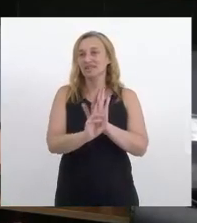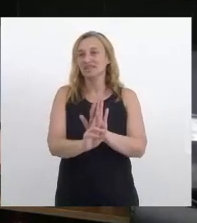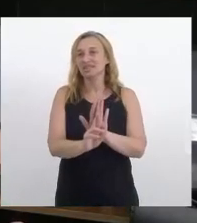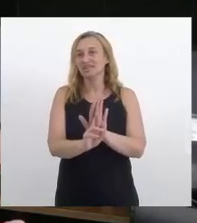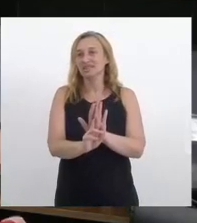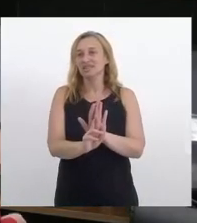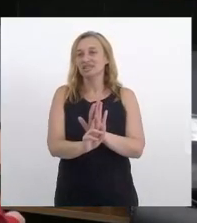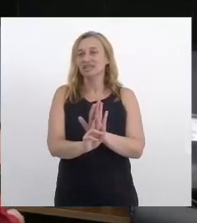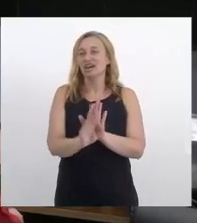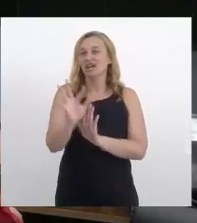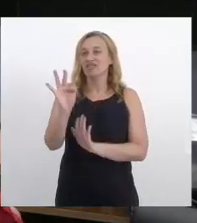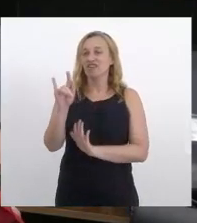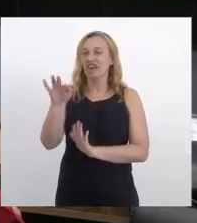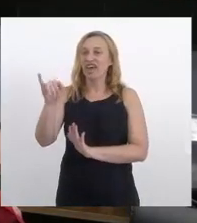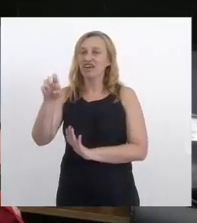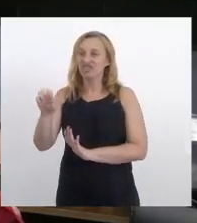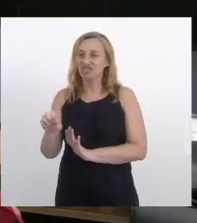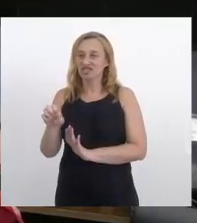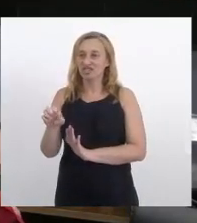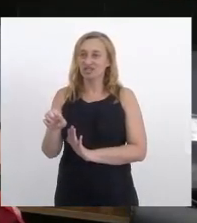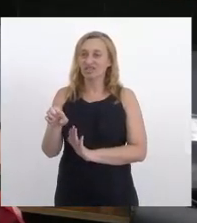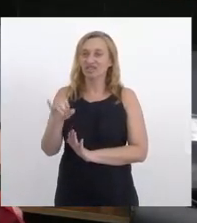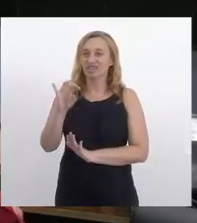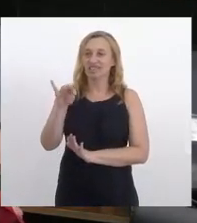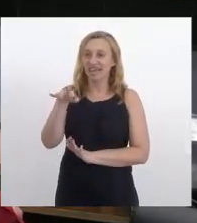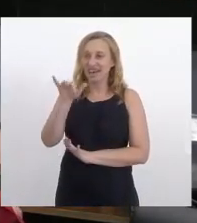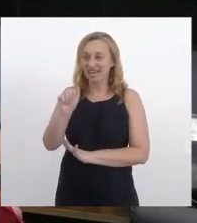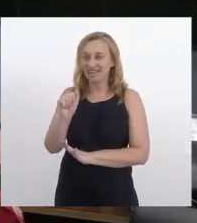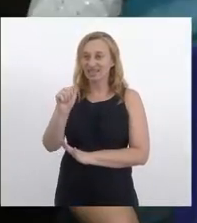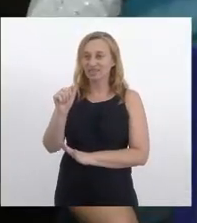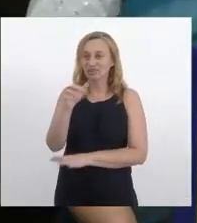representante da FIERJ, Federação Israelita do Rio de Janeiro.